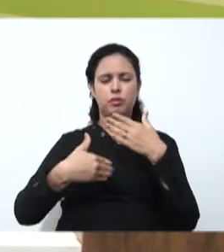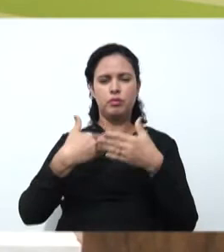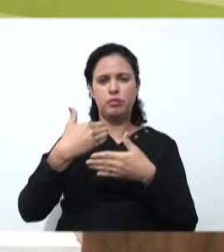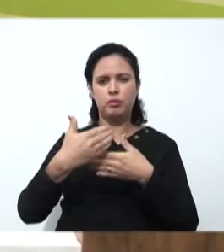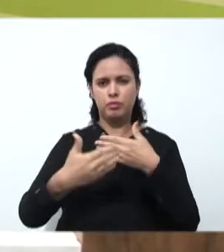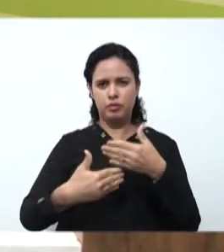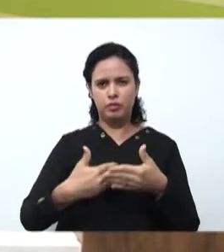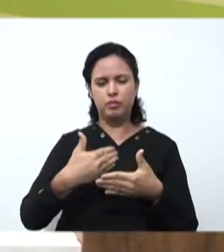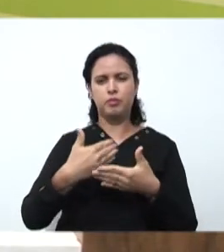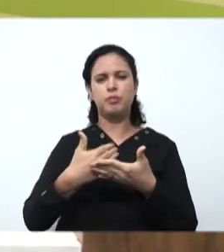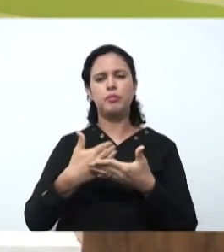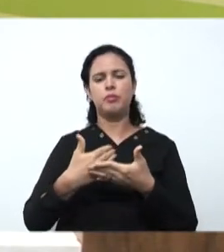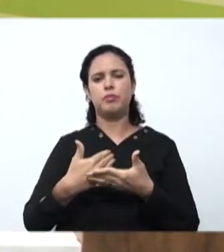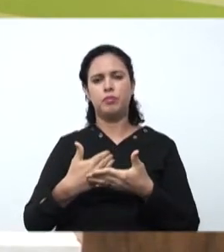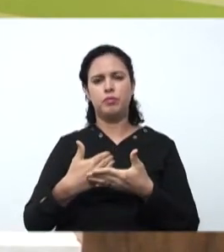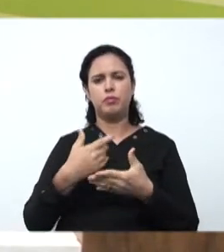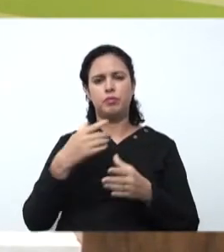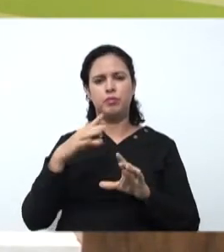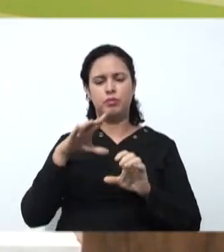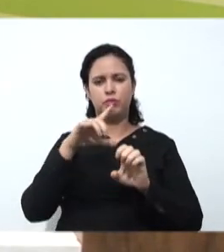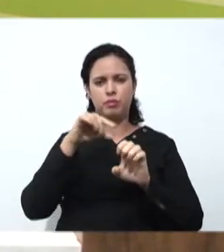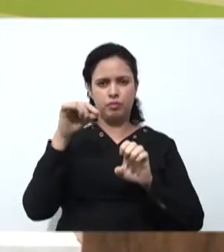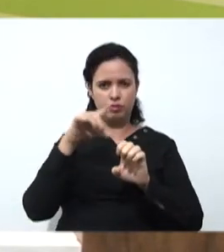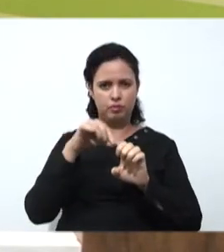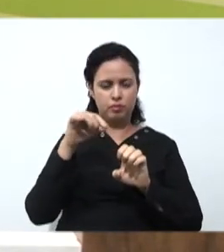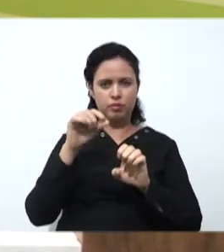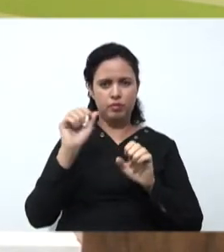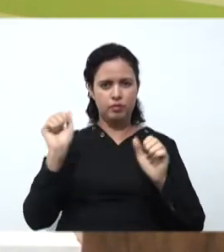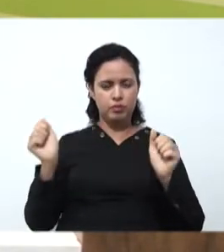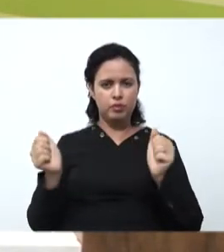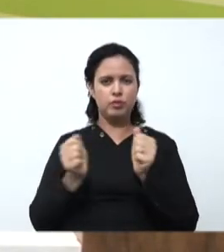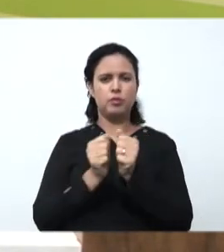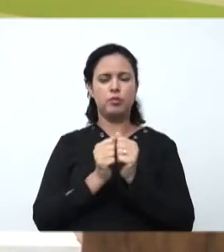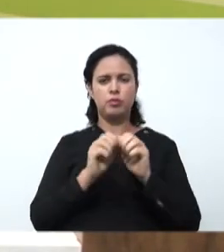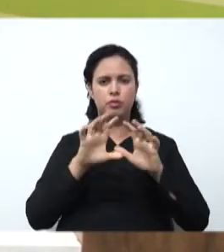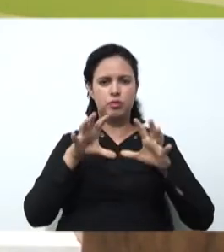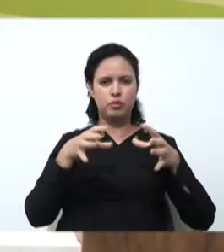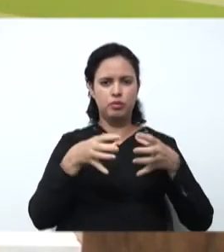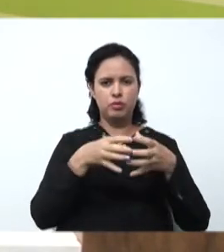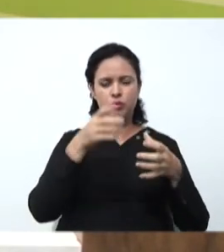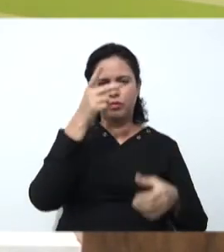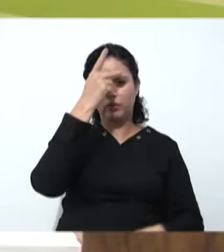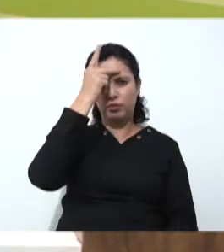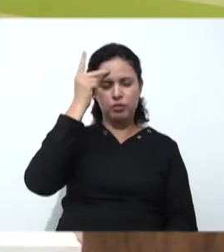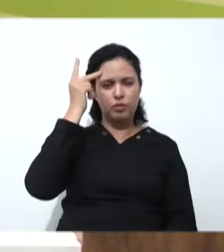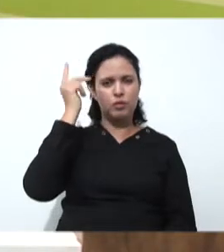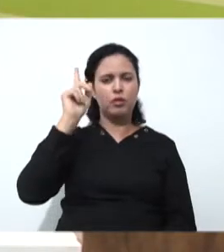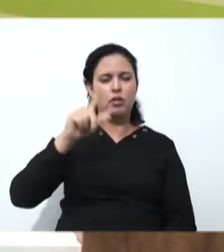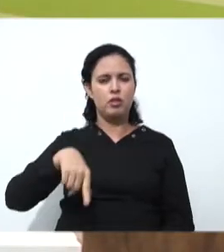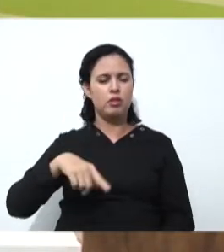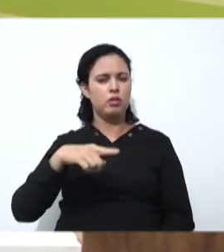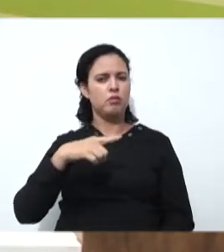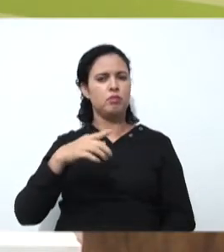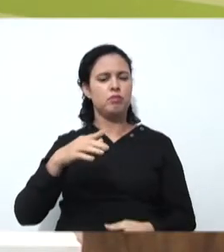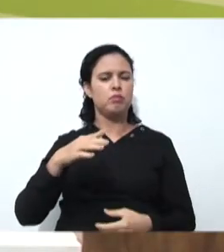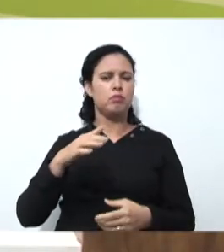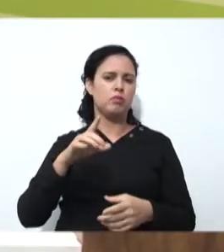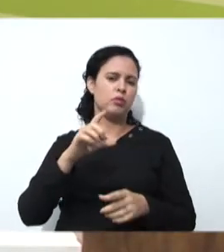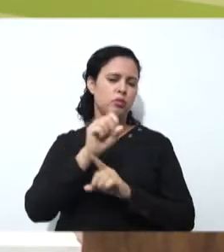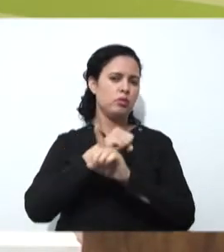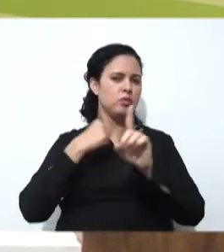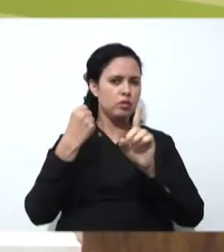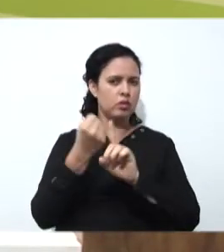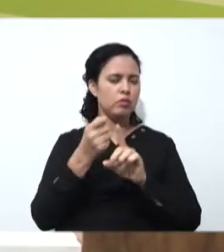desenvolvimento, não é, através desse empreendedorismo de um grupo de pessoas, né? Então o lado social ele é